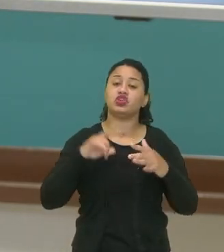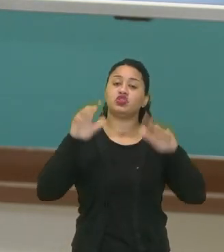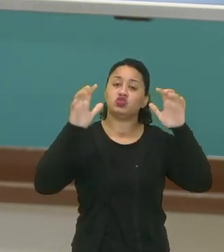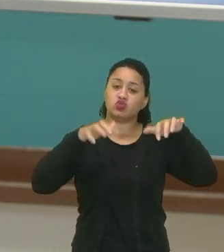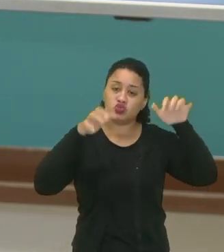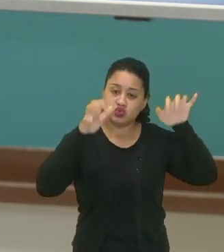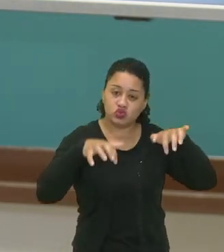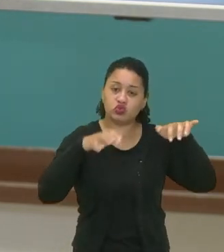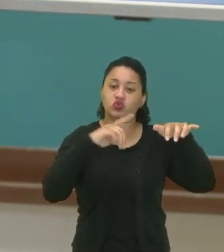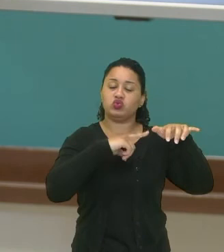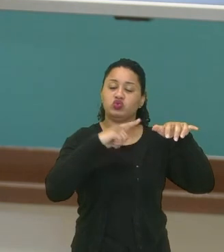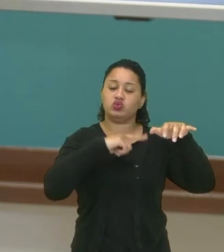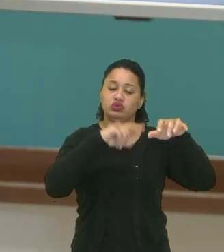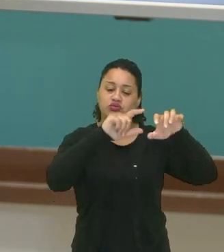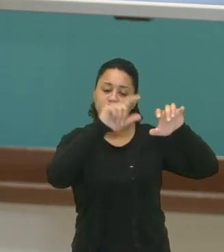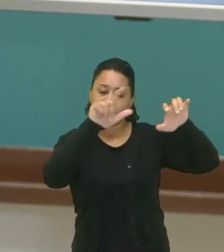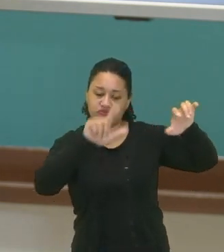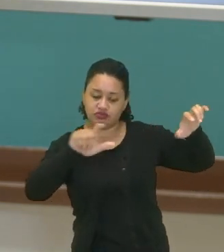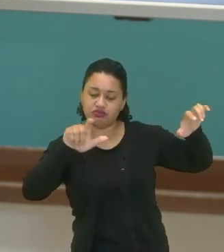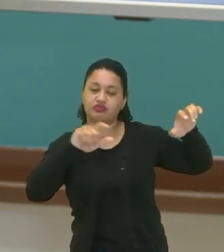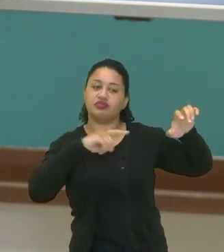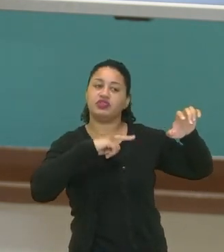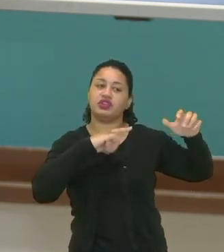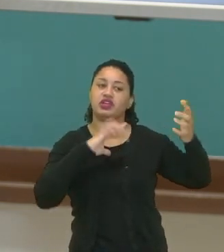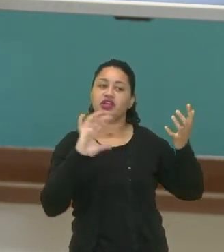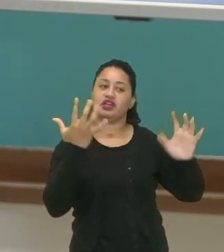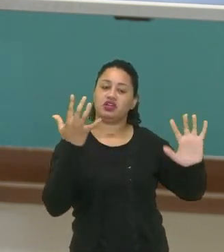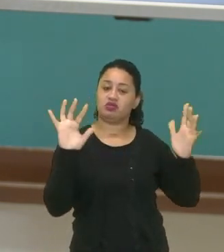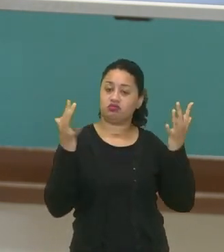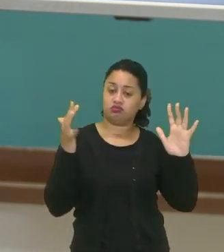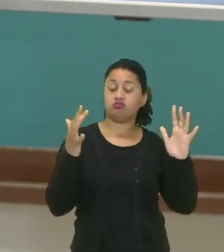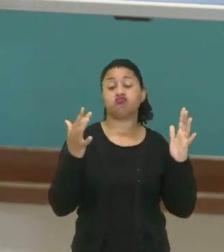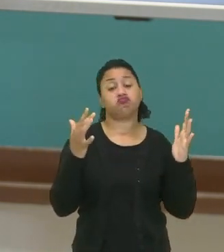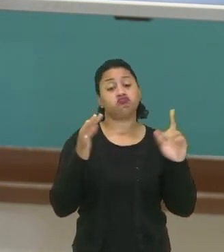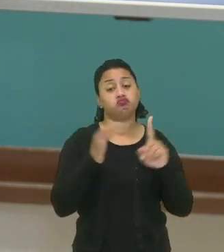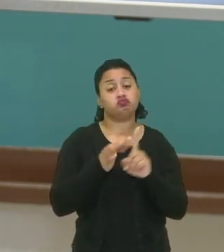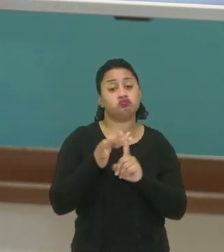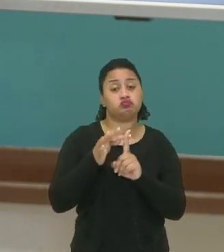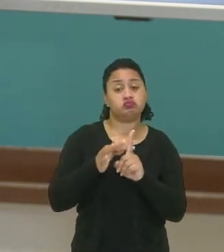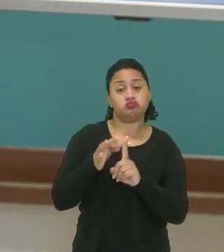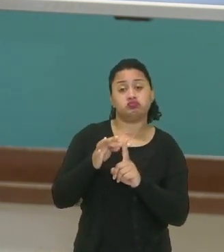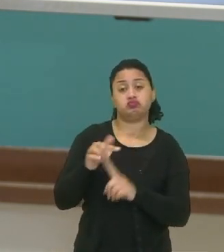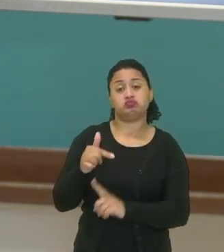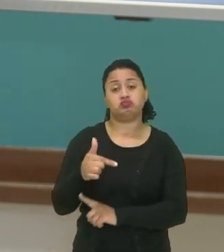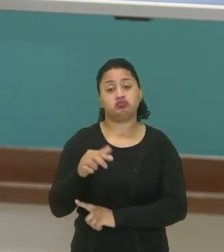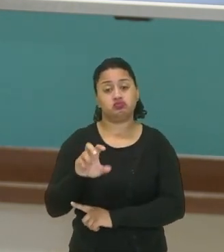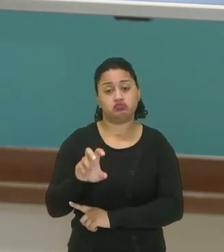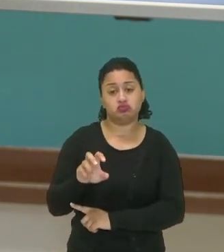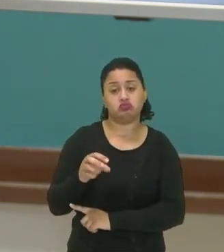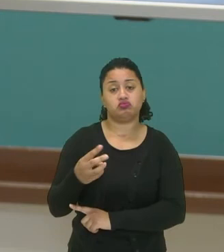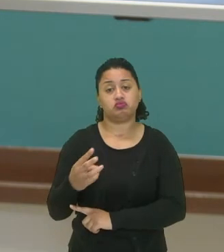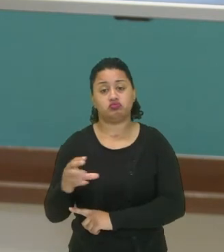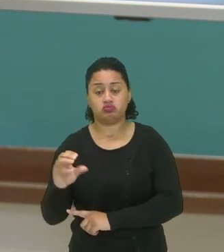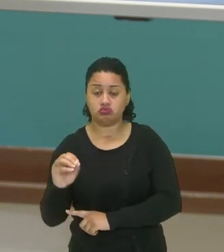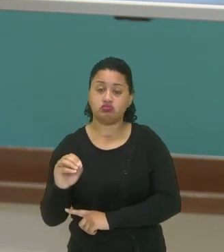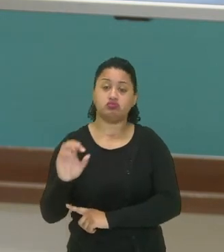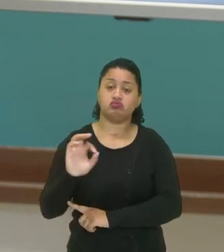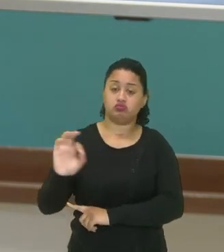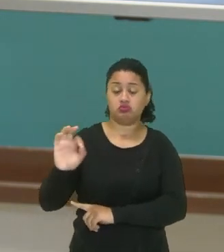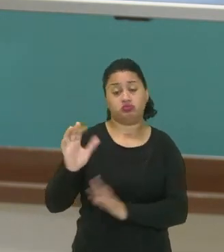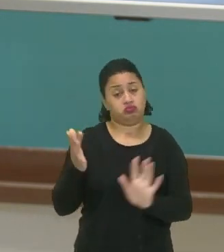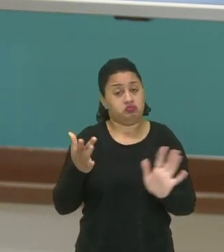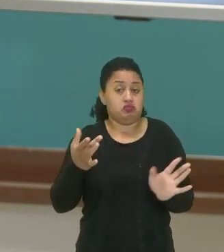ali, né, para aquela região, traz um clima agradável, né, temperaturas aí de 25, 30 graus